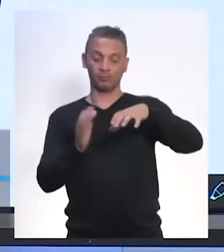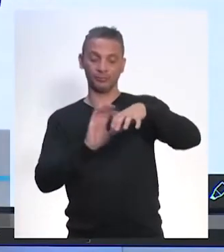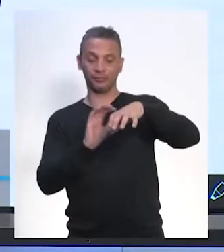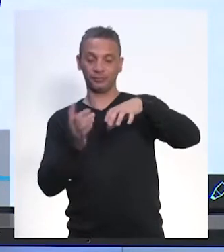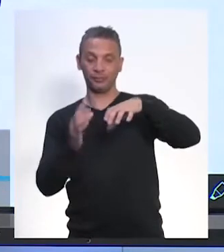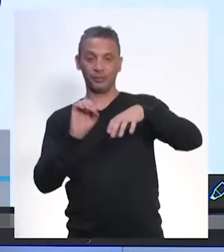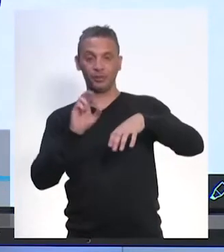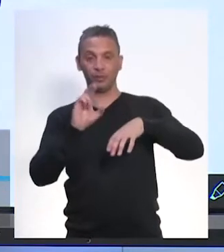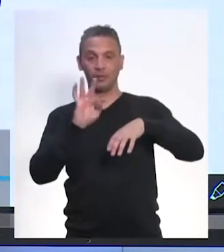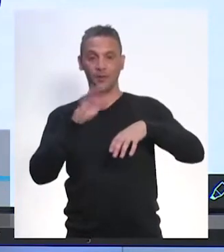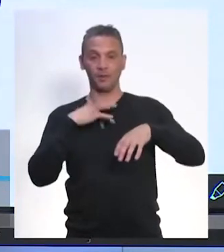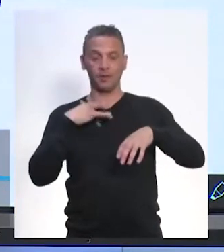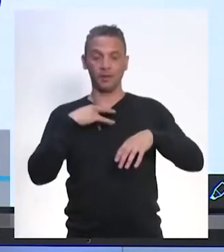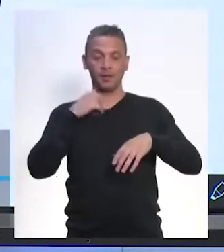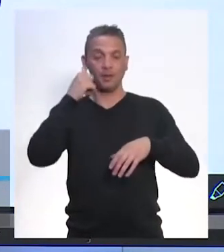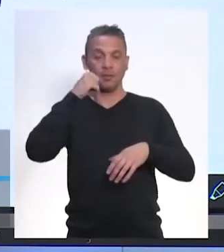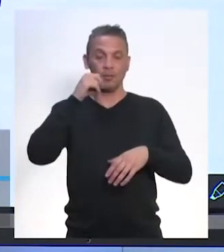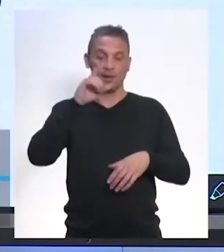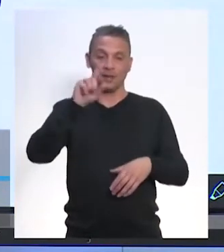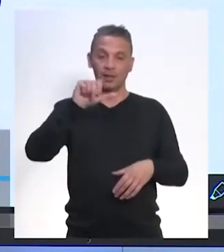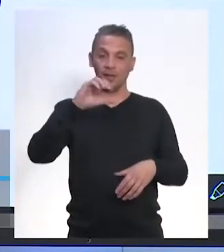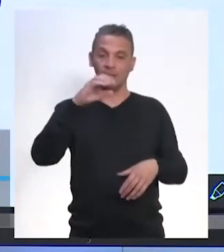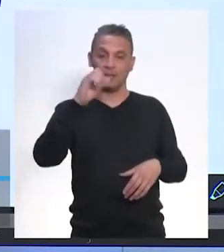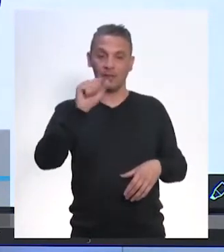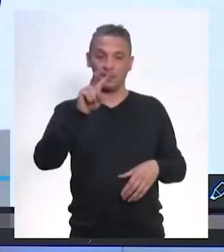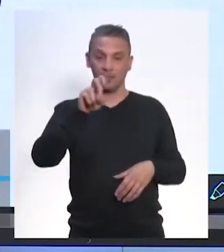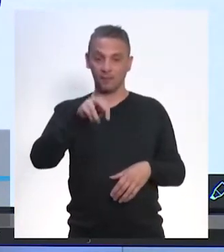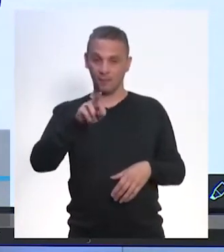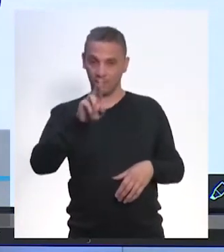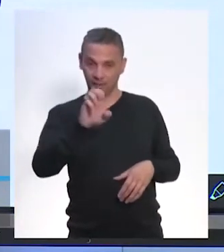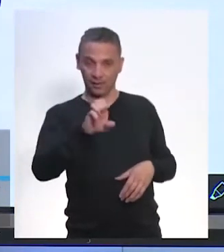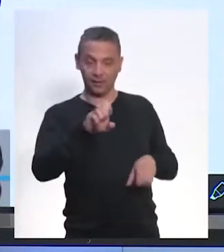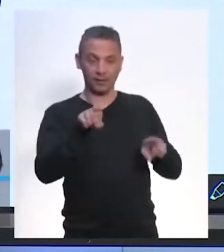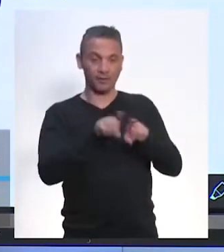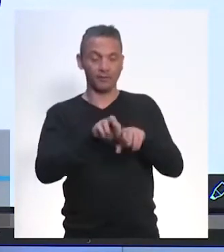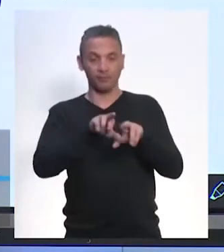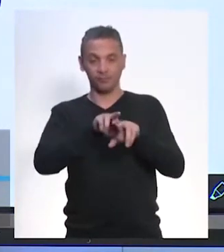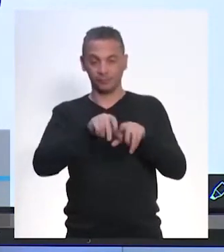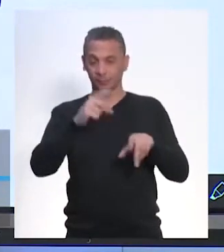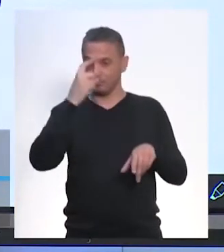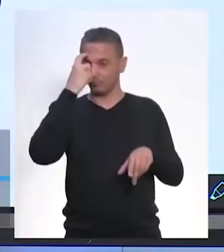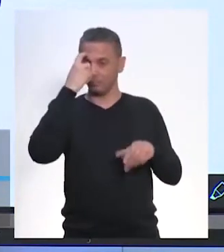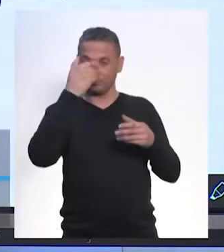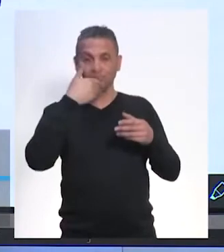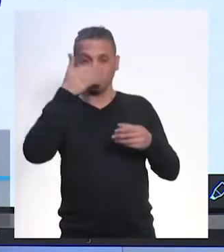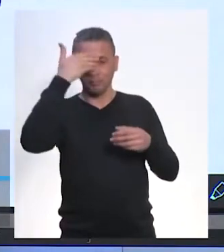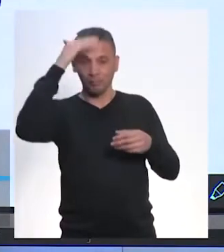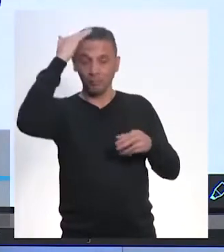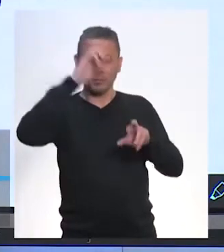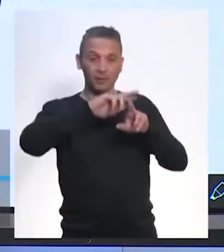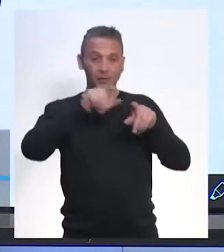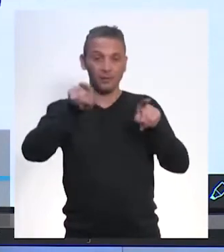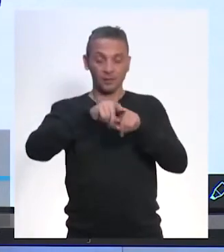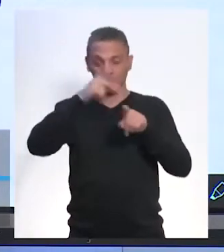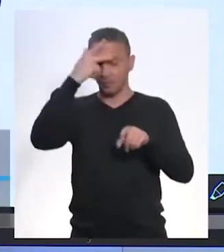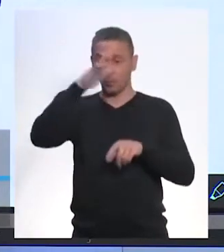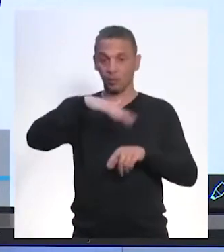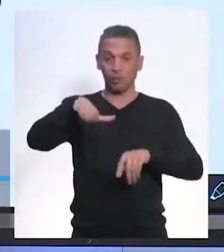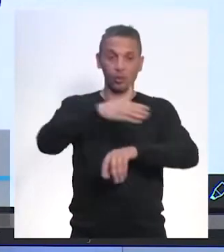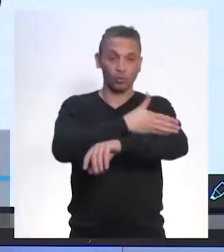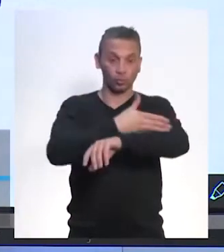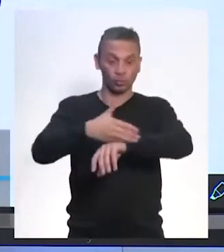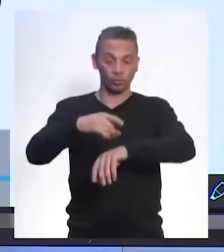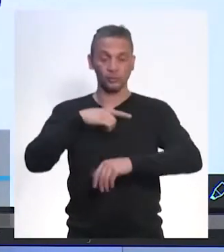a dança do ventre, que também é uma dança tradicional, né? Na região do Oriente Médio, ali, Arábia, né? E toda aquela região ali,